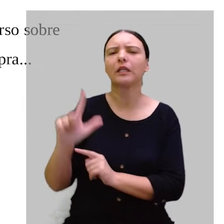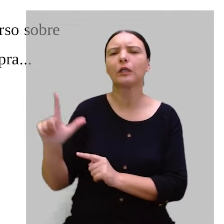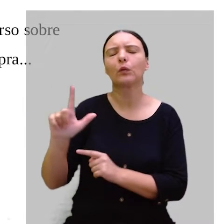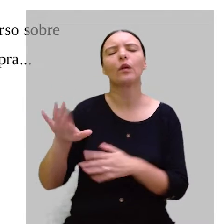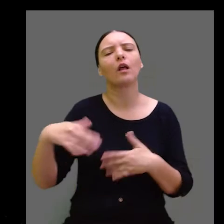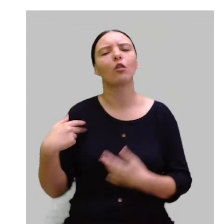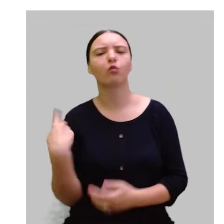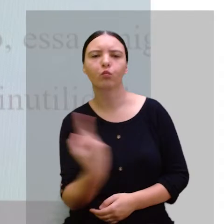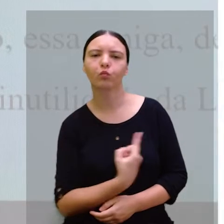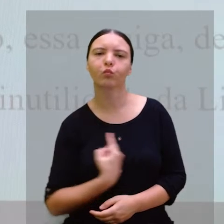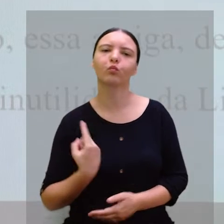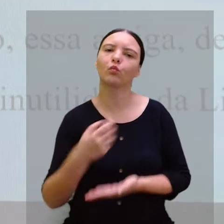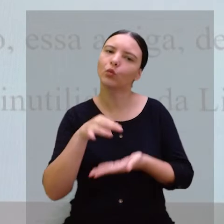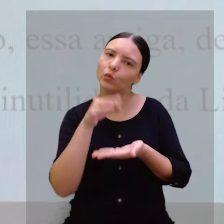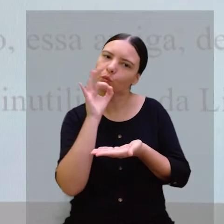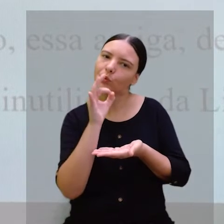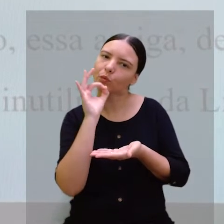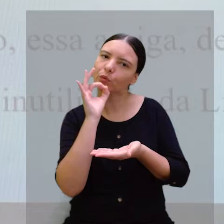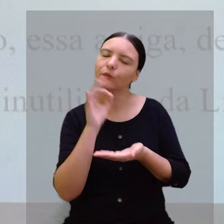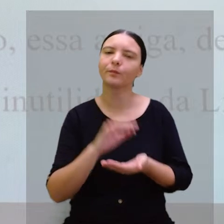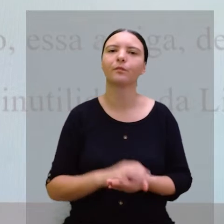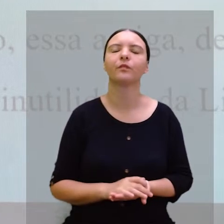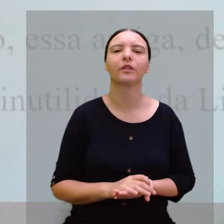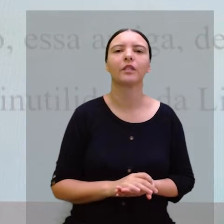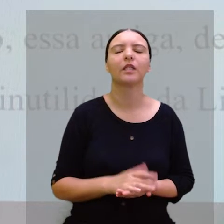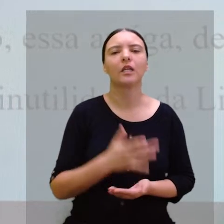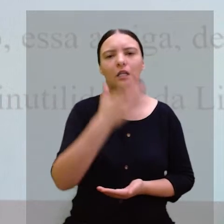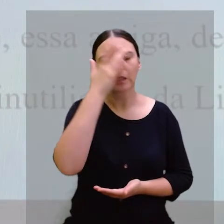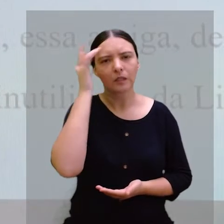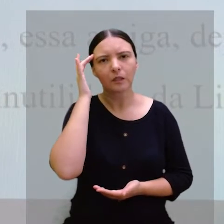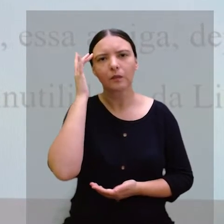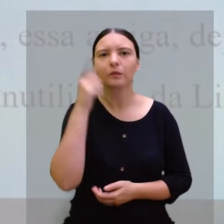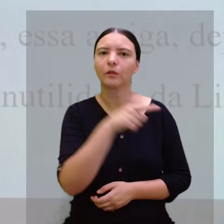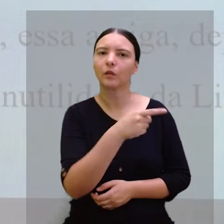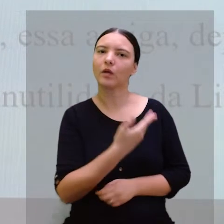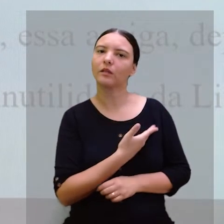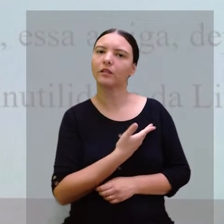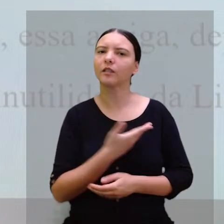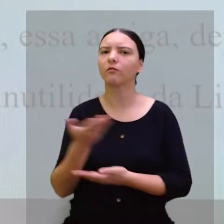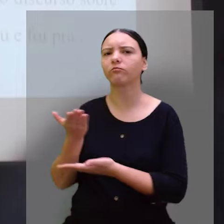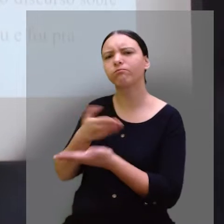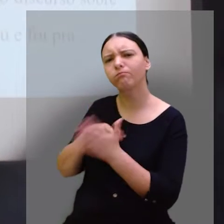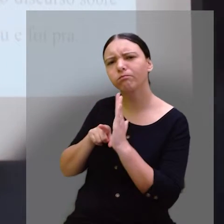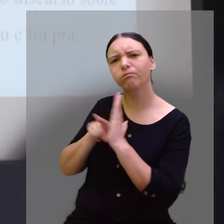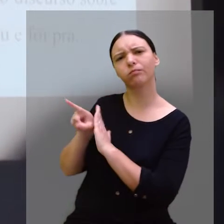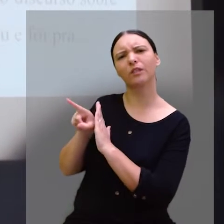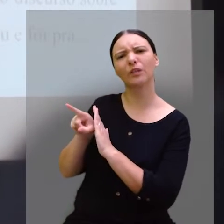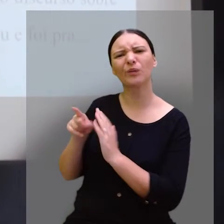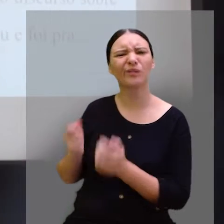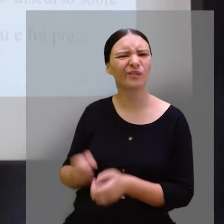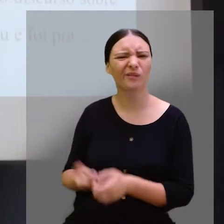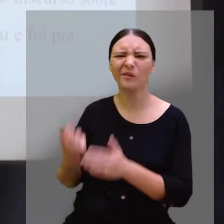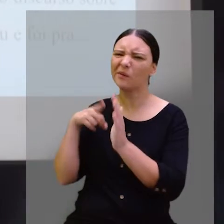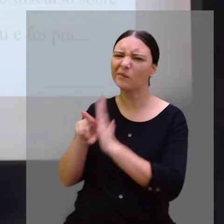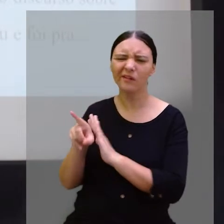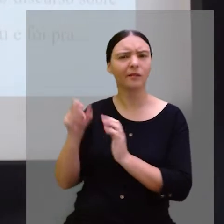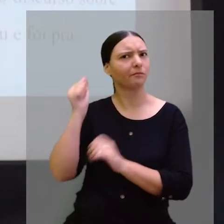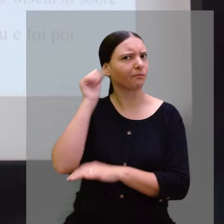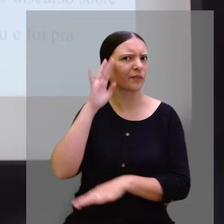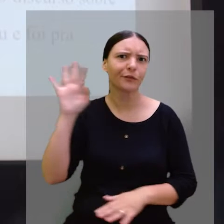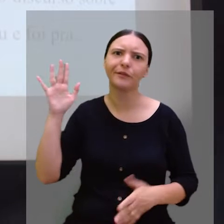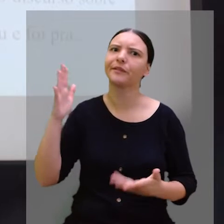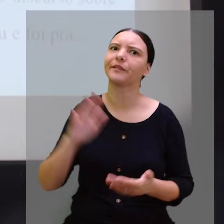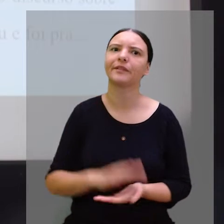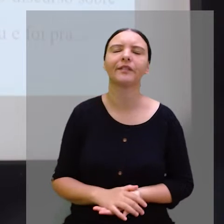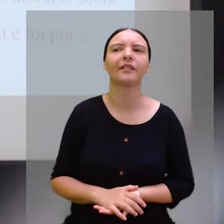café e tinha uma pessoa ali interagindo com a gente e fazendo essa pergunta insistentemente. Imagina, assim, a